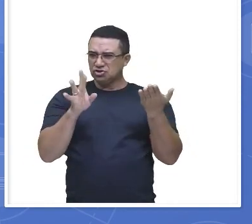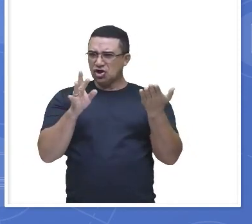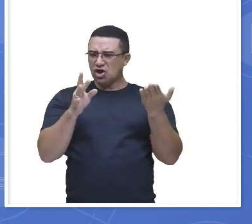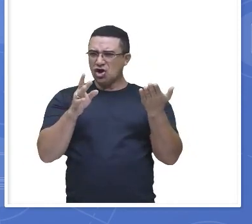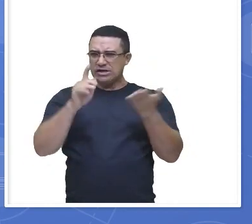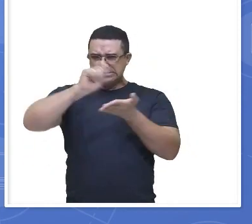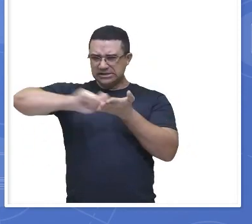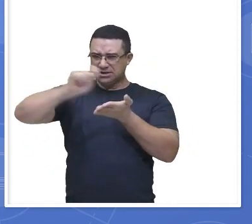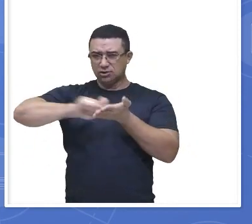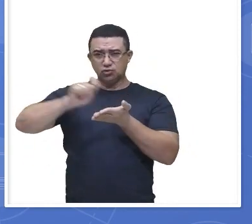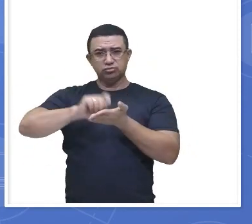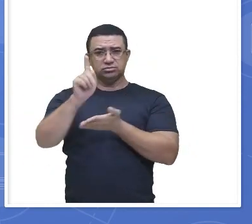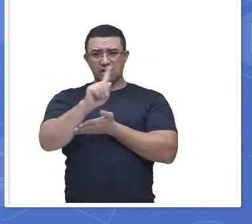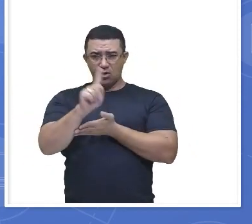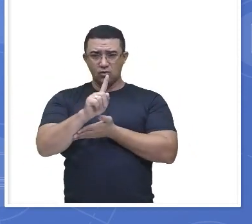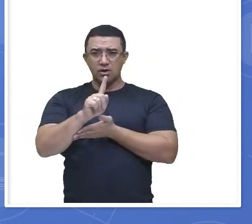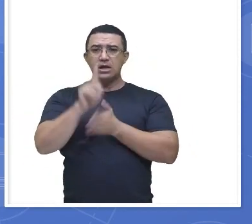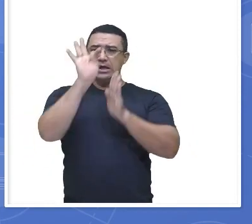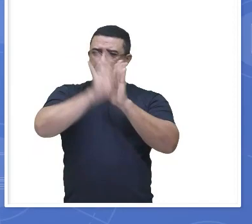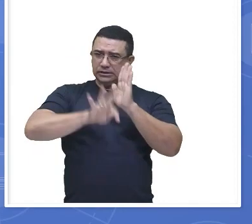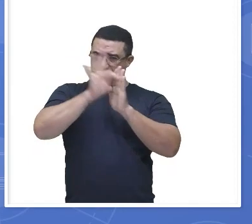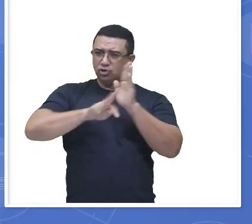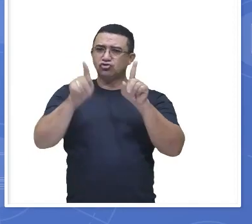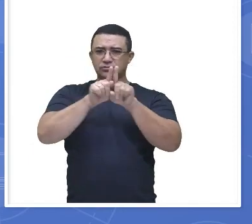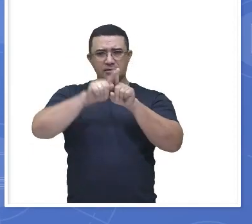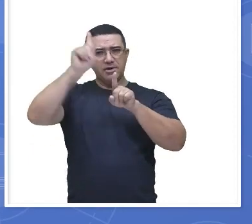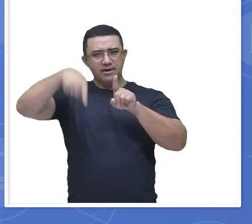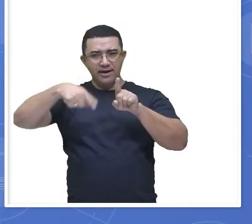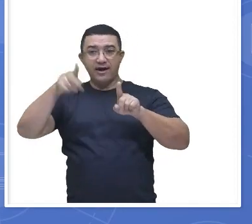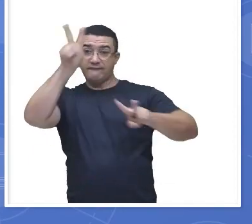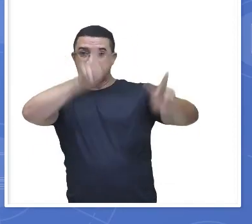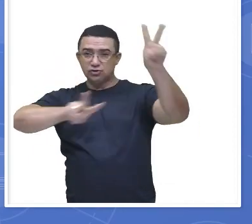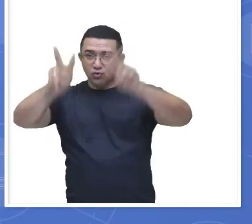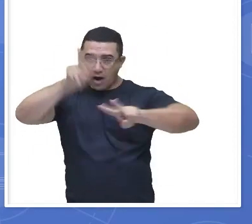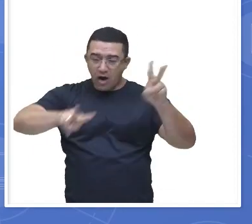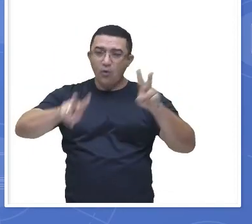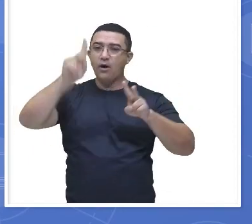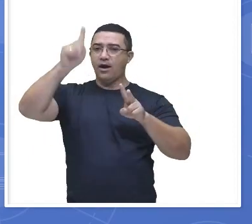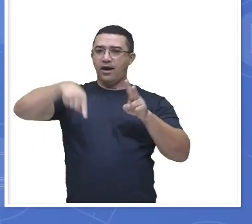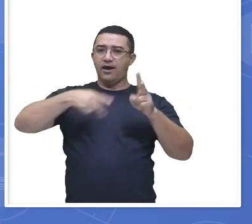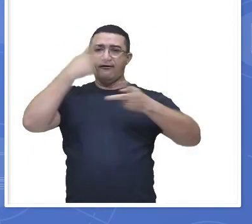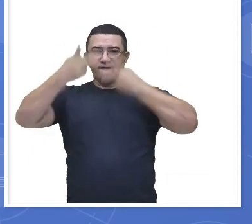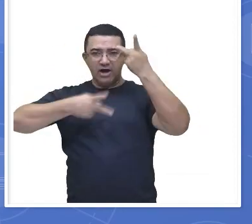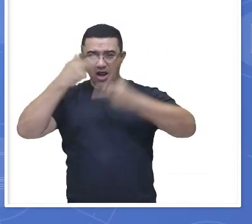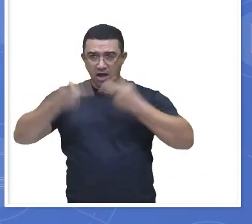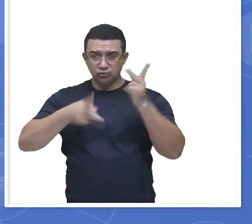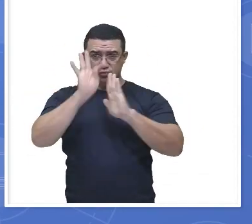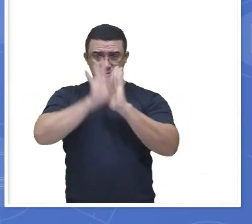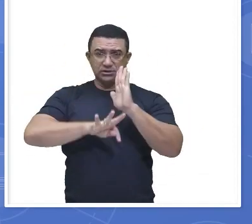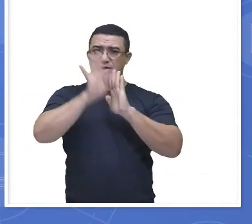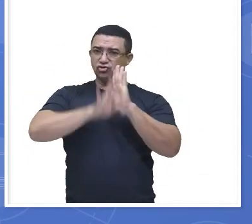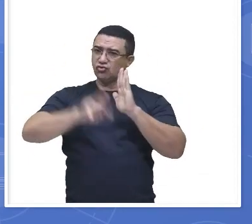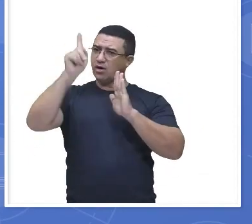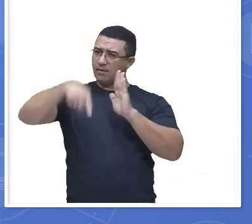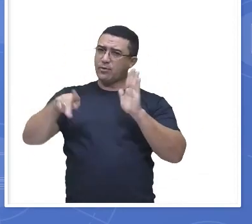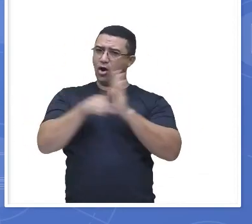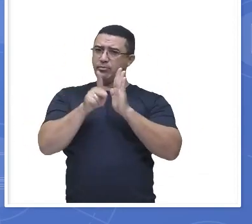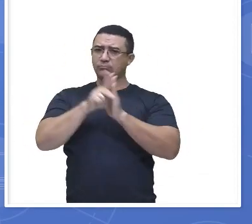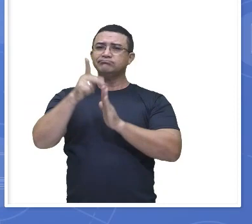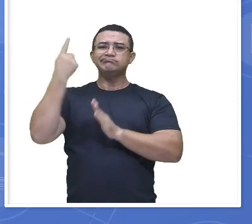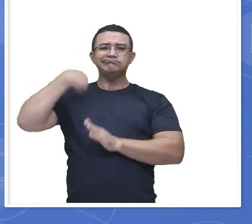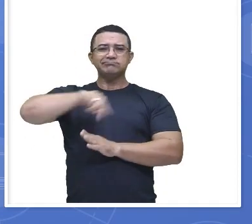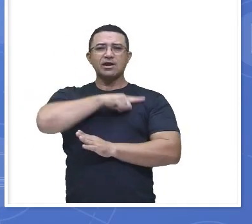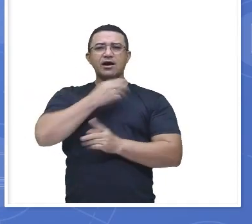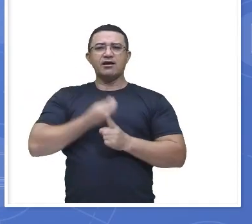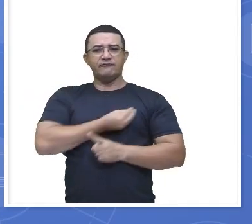aquilo que é falado e ele passa também para aquilo que é visual. O texto está presente na nossa vida em sociedade. Então, tudo